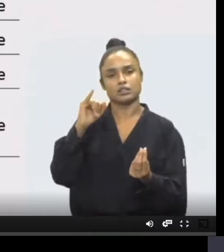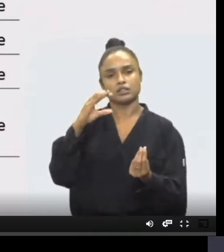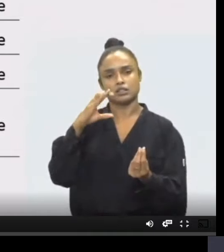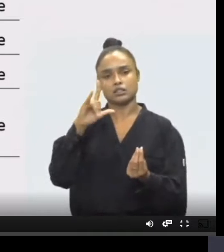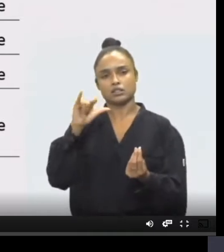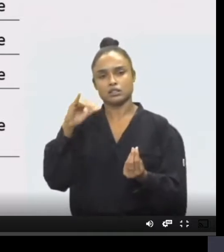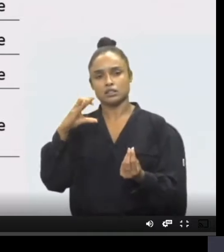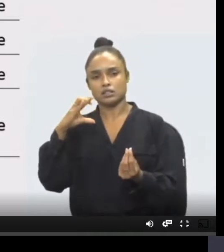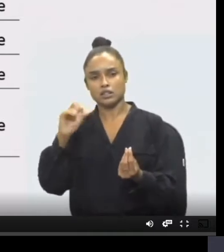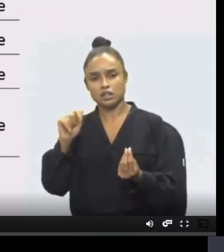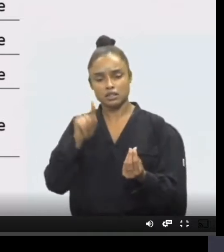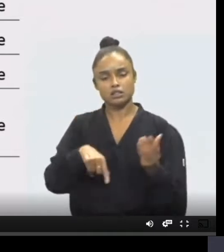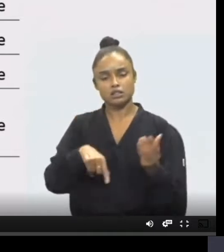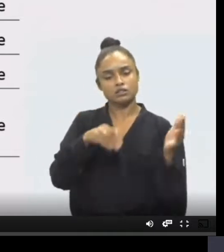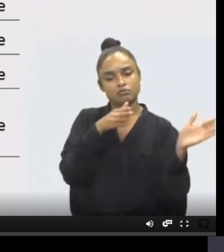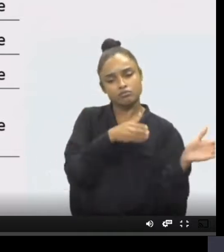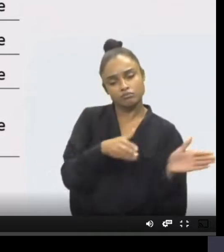também com